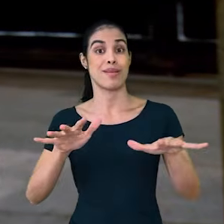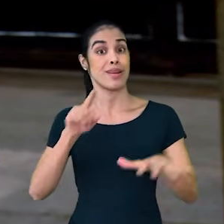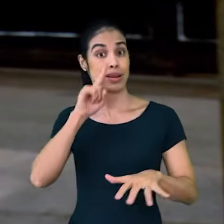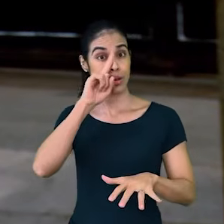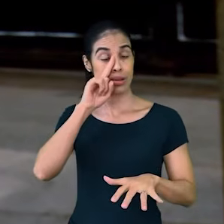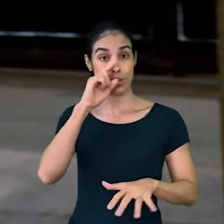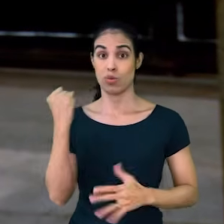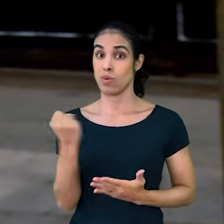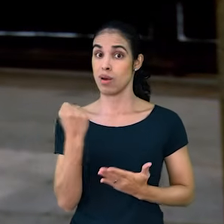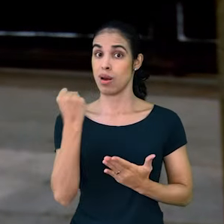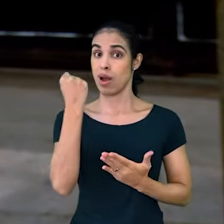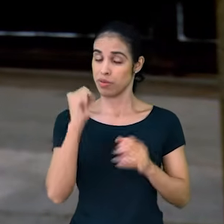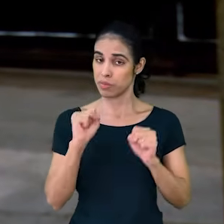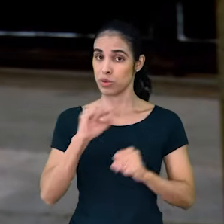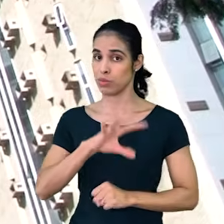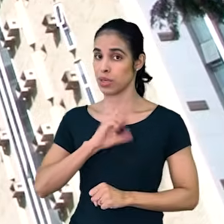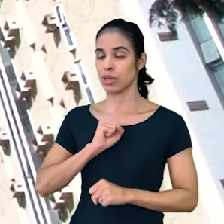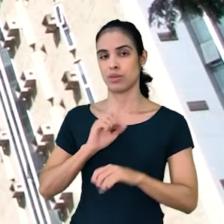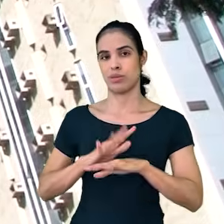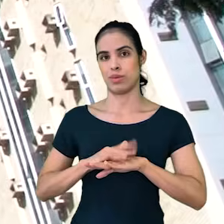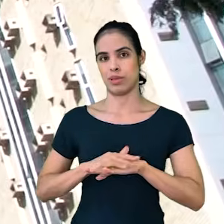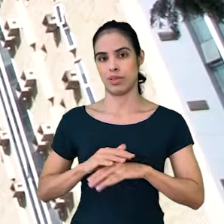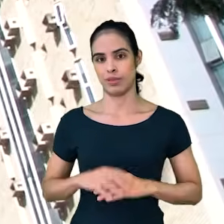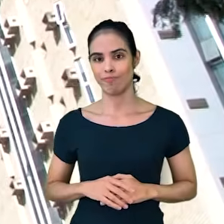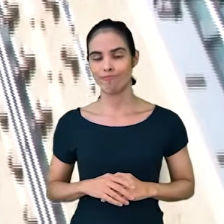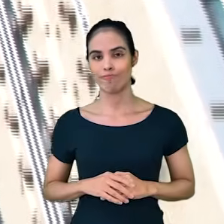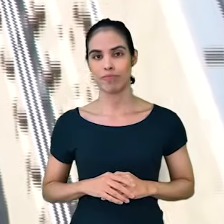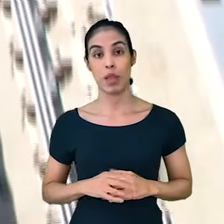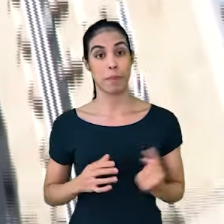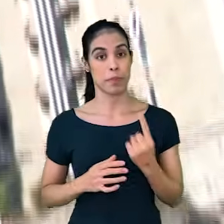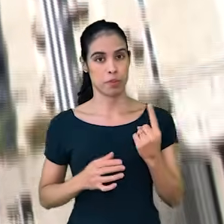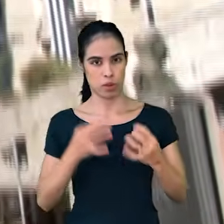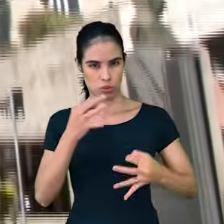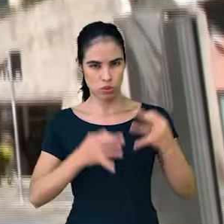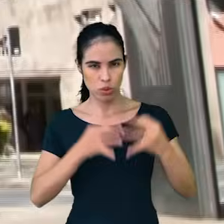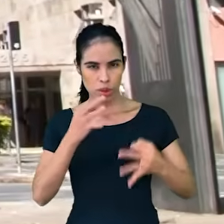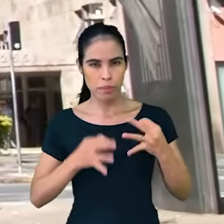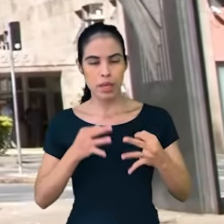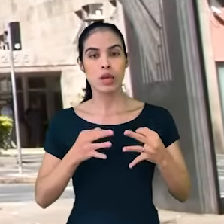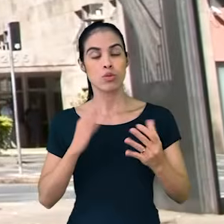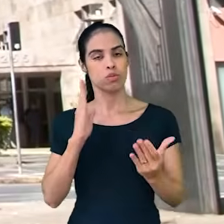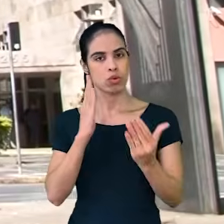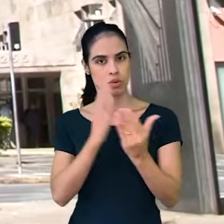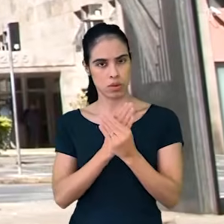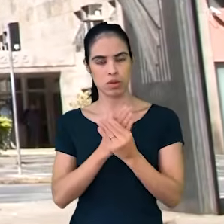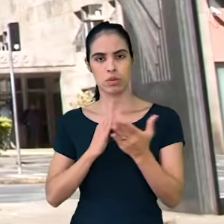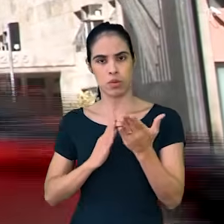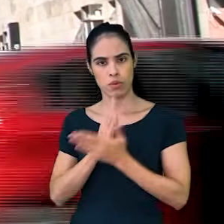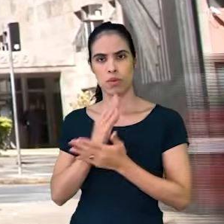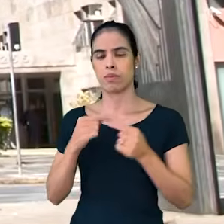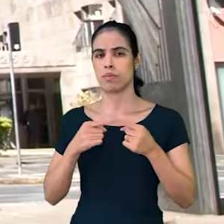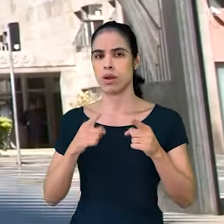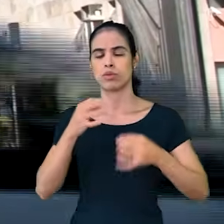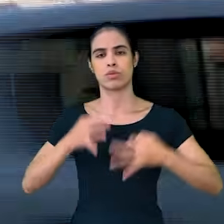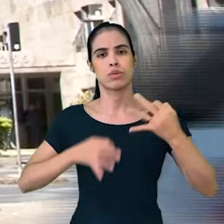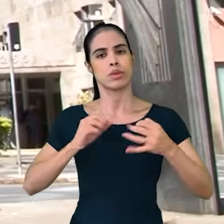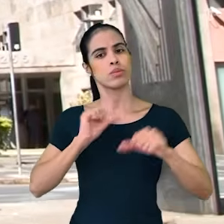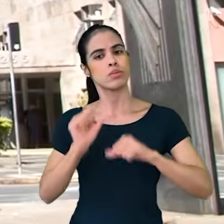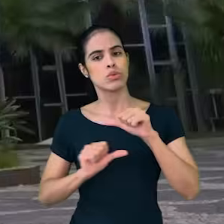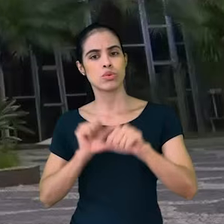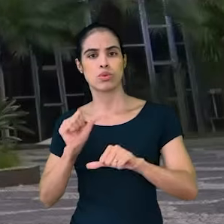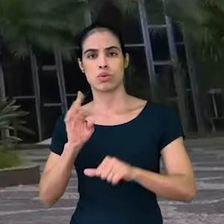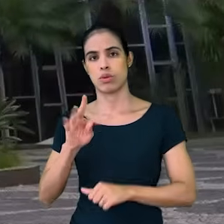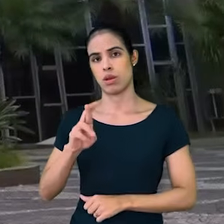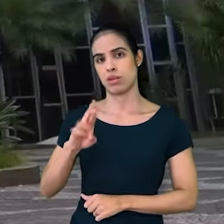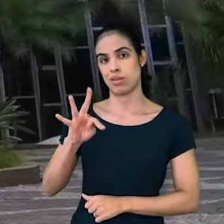alto risco de contrair a doença. O juízo de primeiro grau acolheu o pedido da socorrista, mas a sentença foi